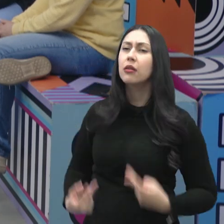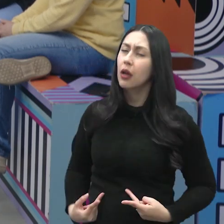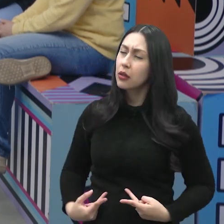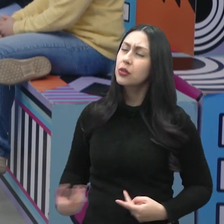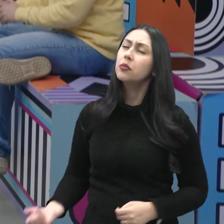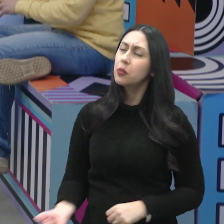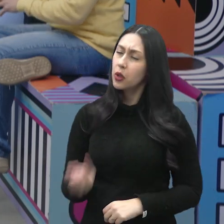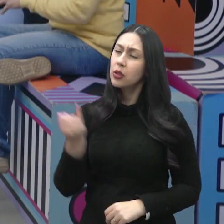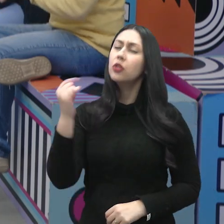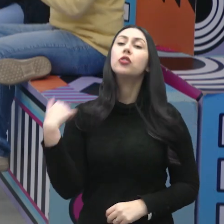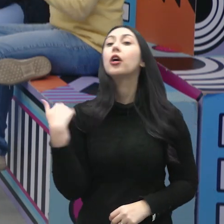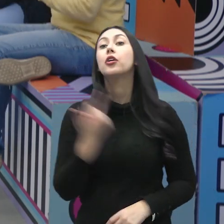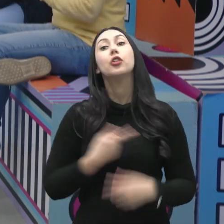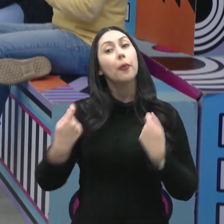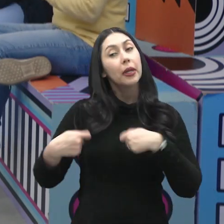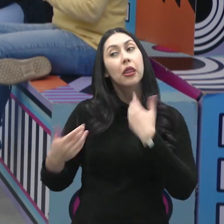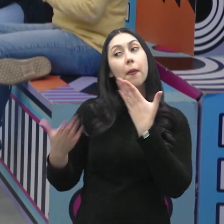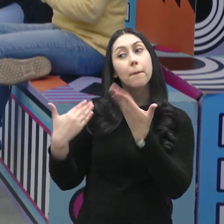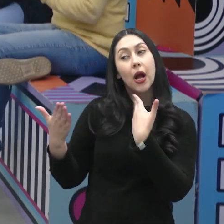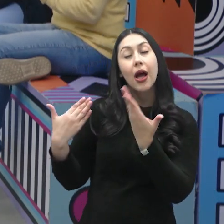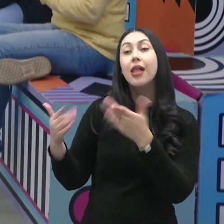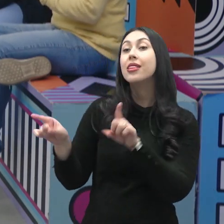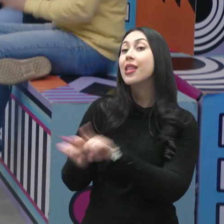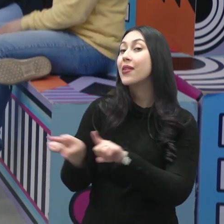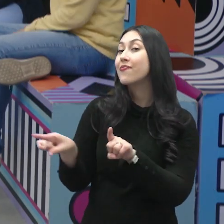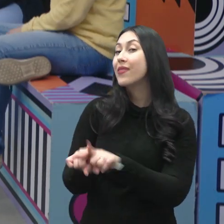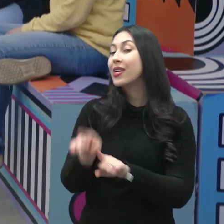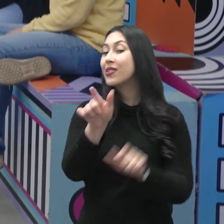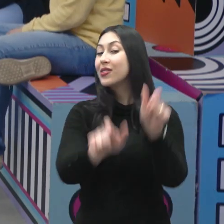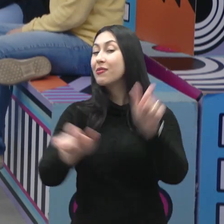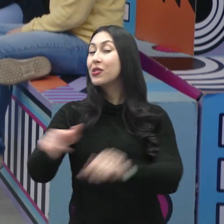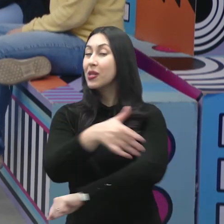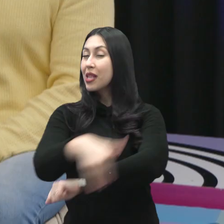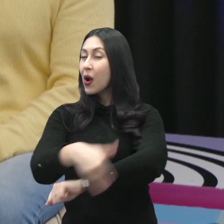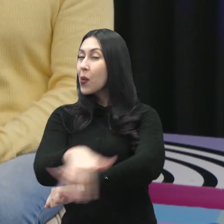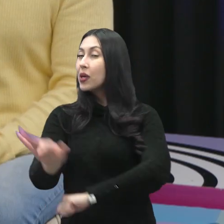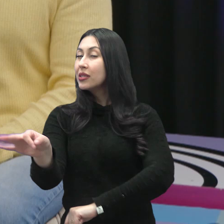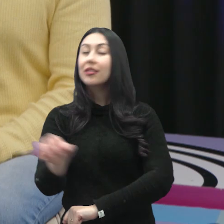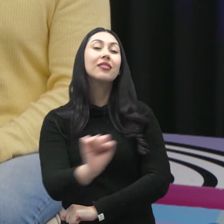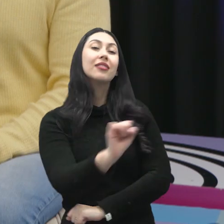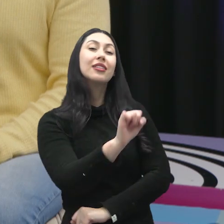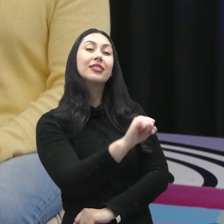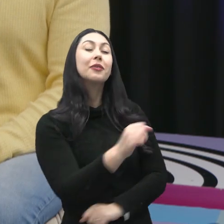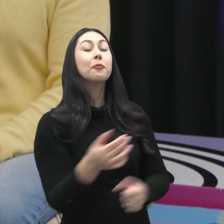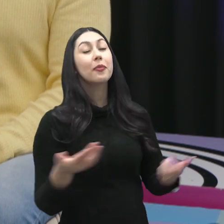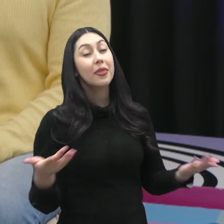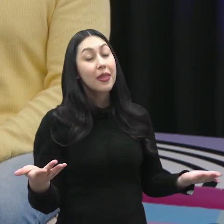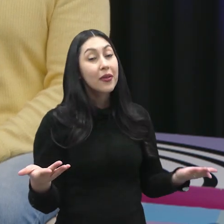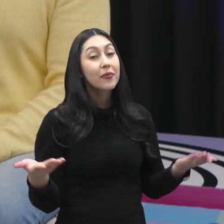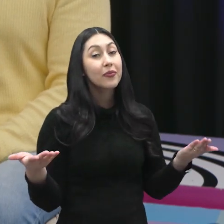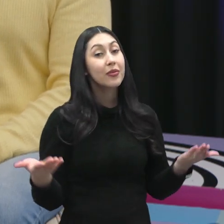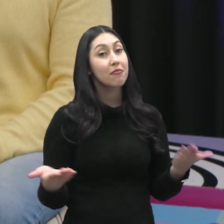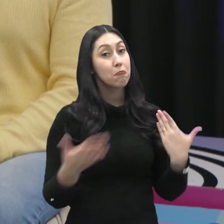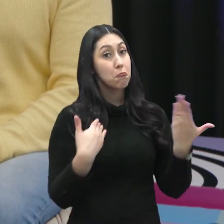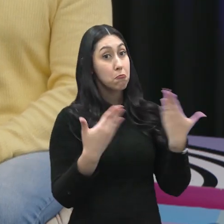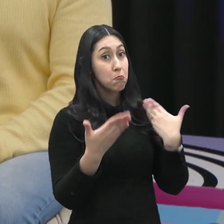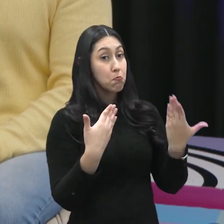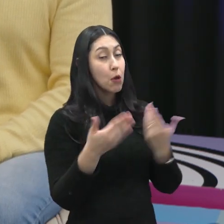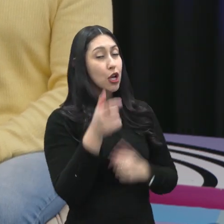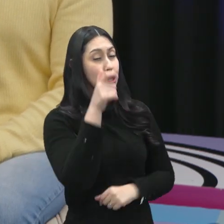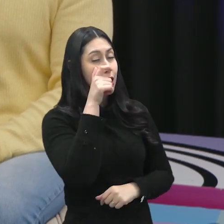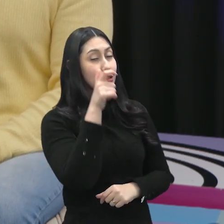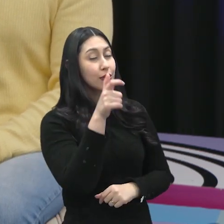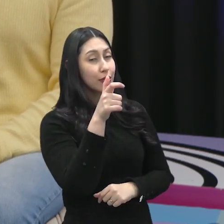acho que vale a gente esticar um pouquinho essa conversa também para fora do estúdio, né, Fê? Opa, com certeza. Vamos lá, gente. Ó, o papo tá